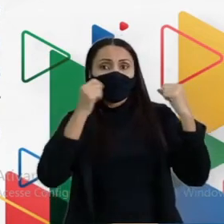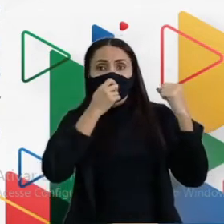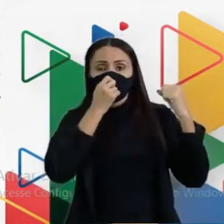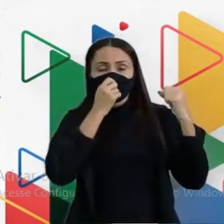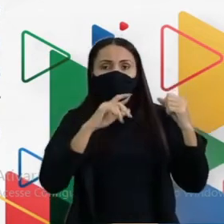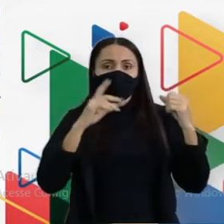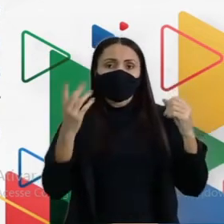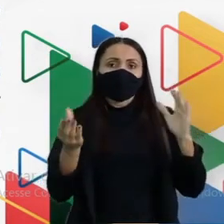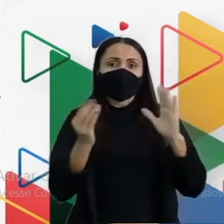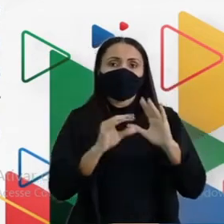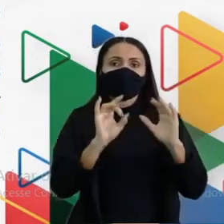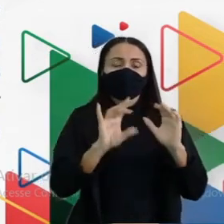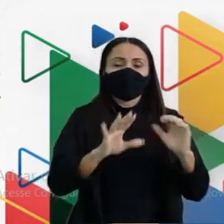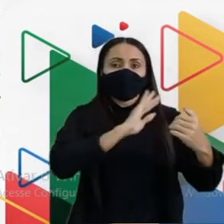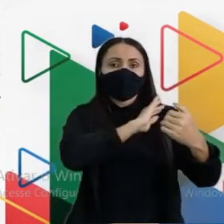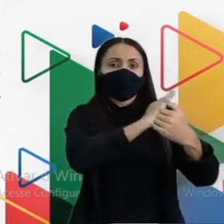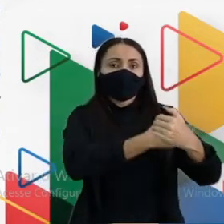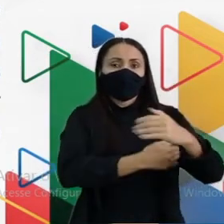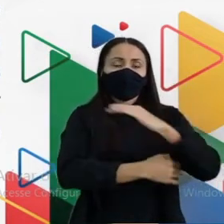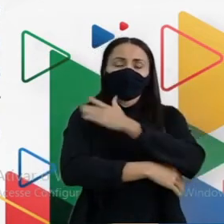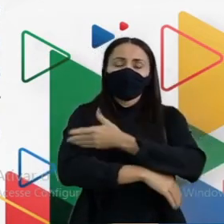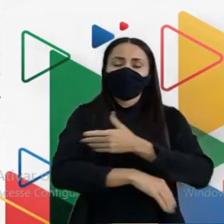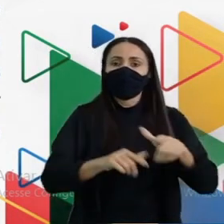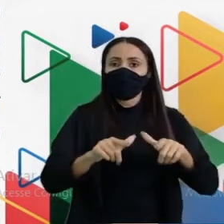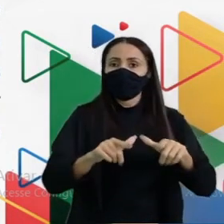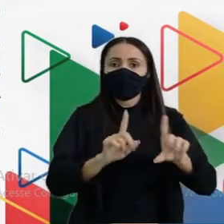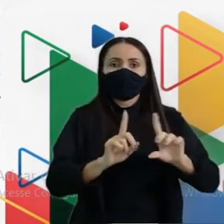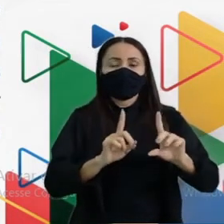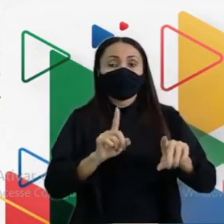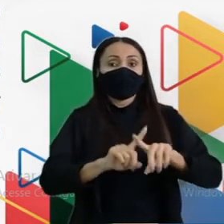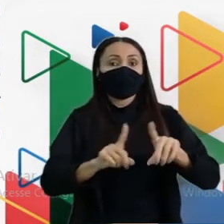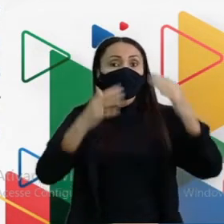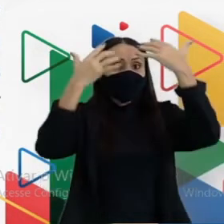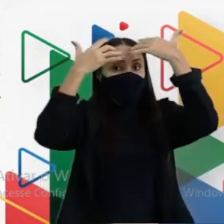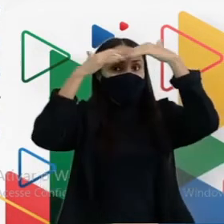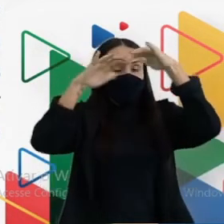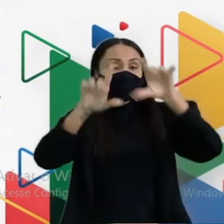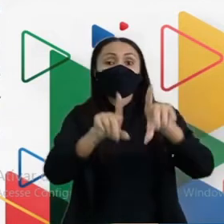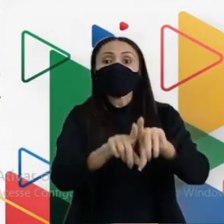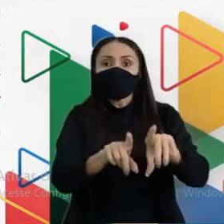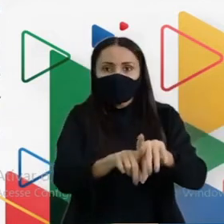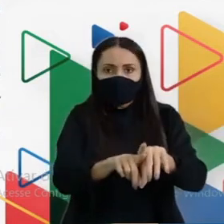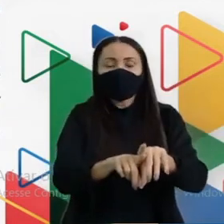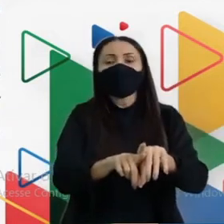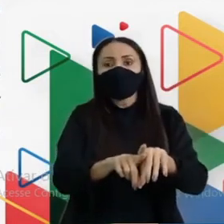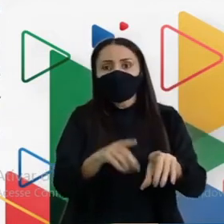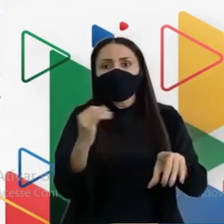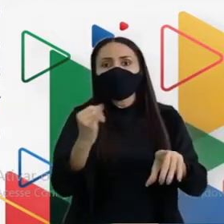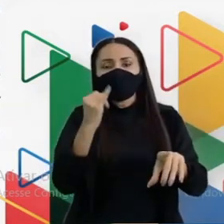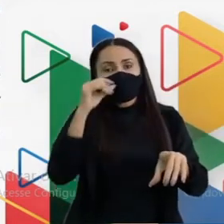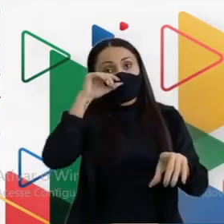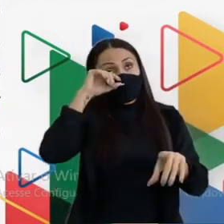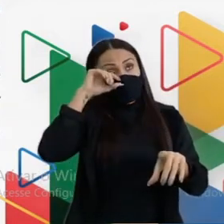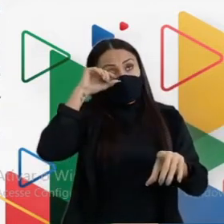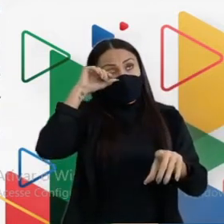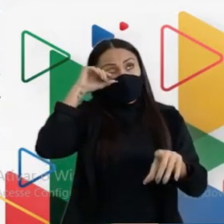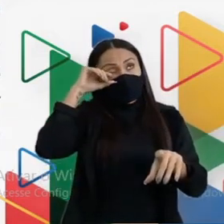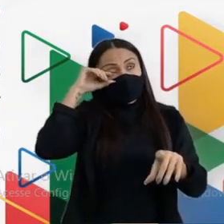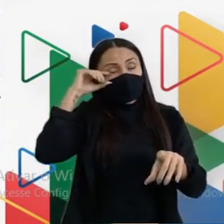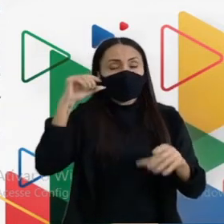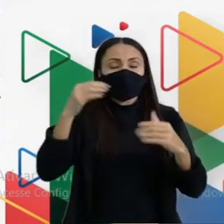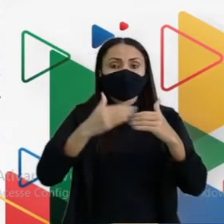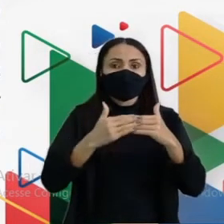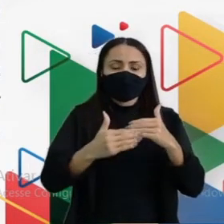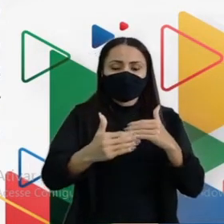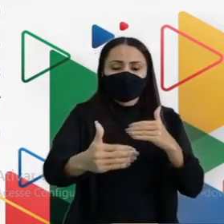não coloca somente os músculos para trabalhar, mas o cérebro também entra em ação. Olha que legal! Durante